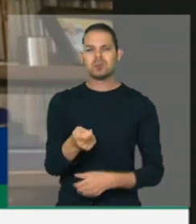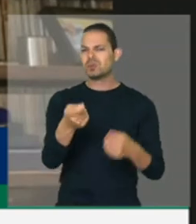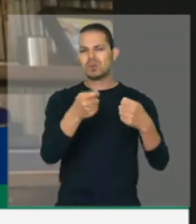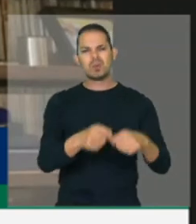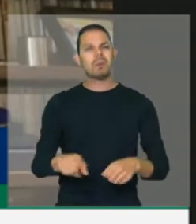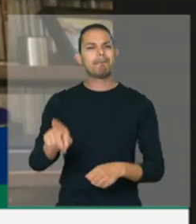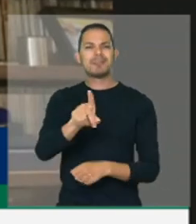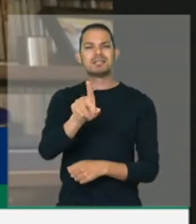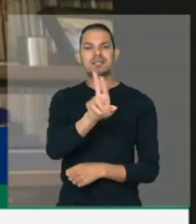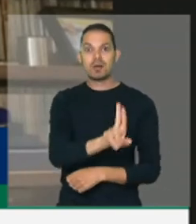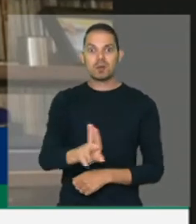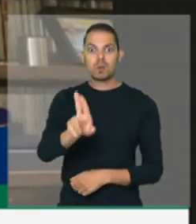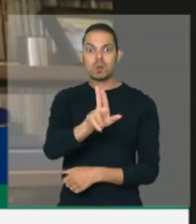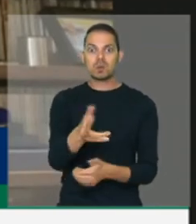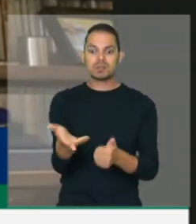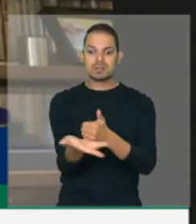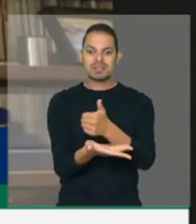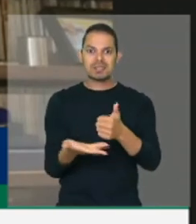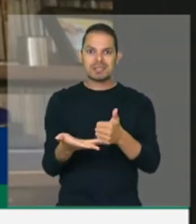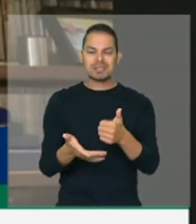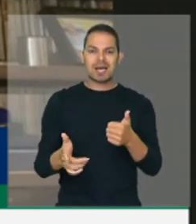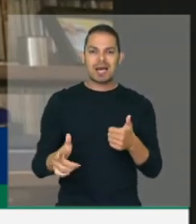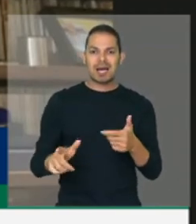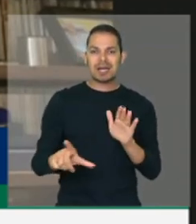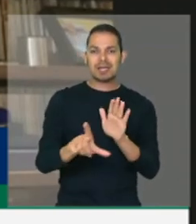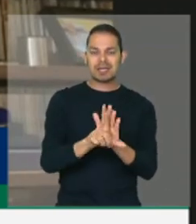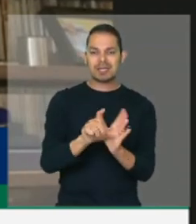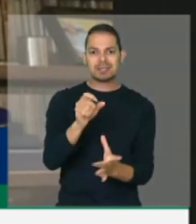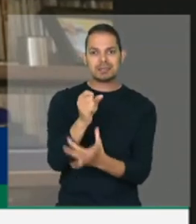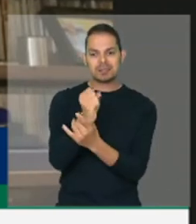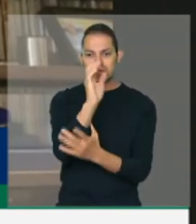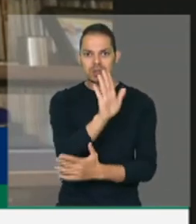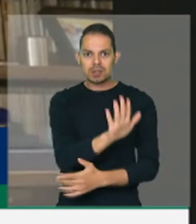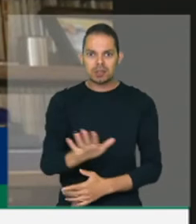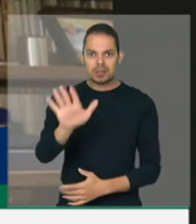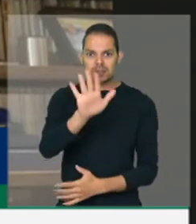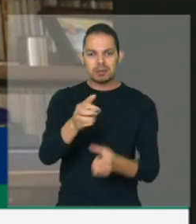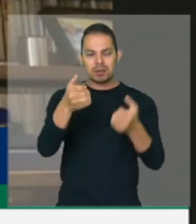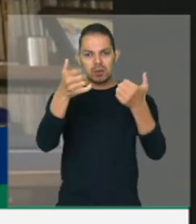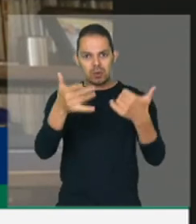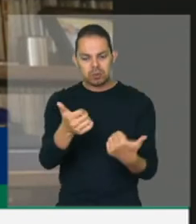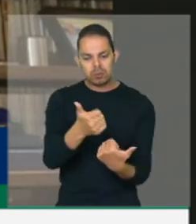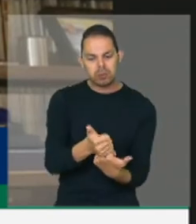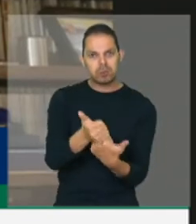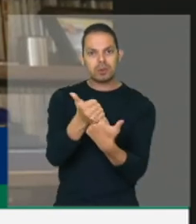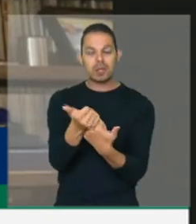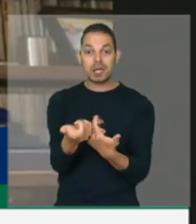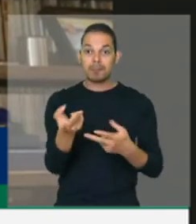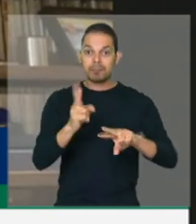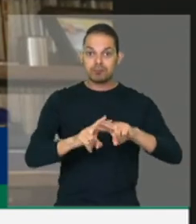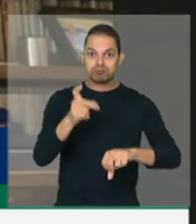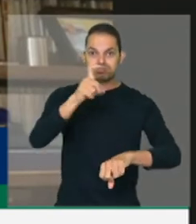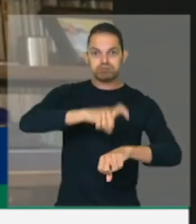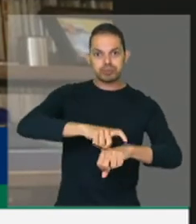ser usado este fundamento para justificar a prisão em flagrante do deputado do